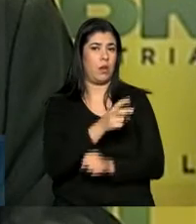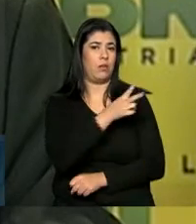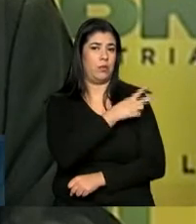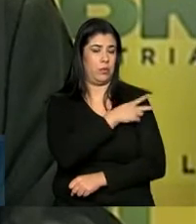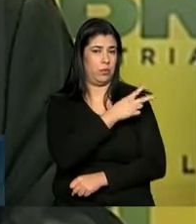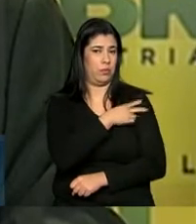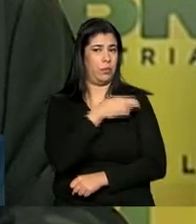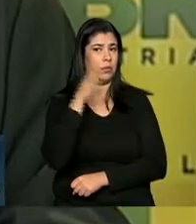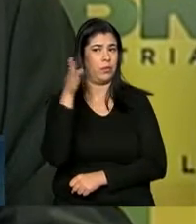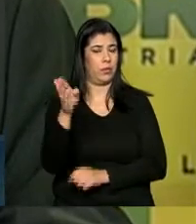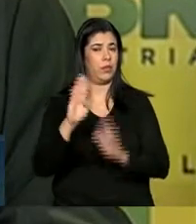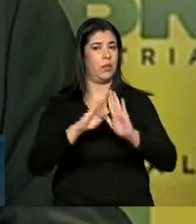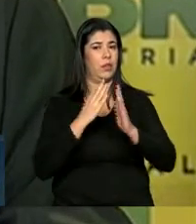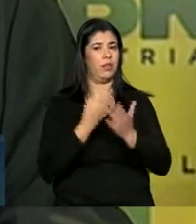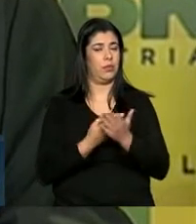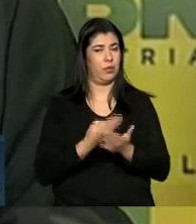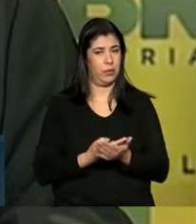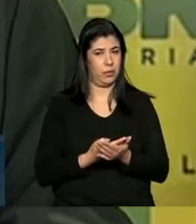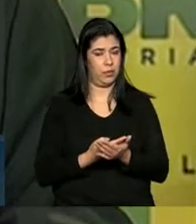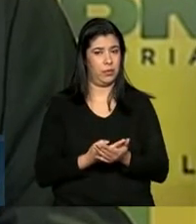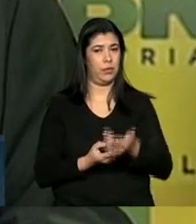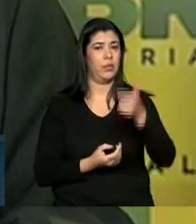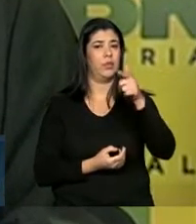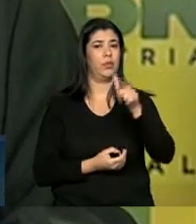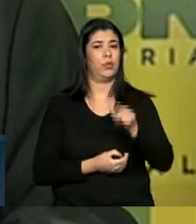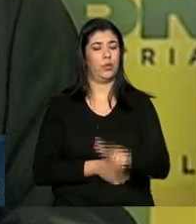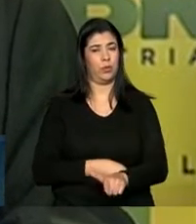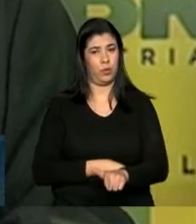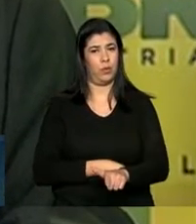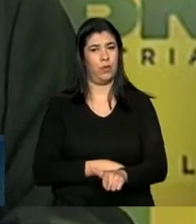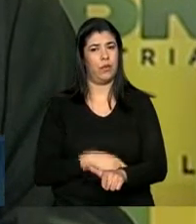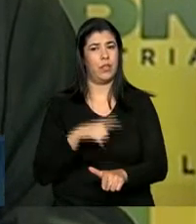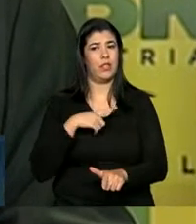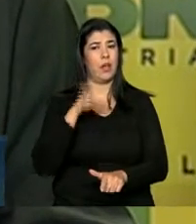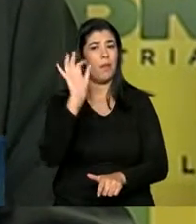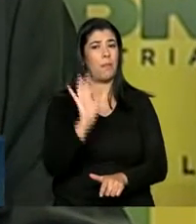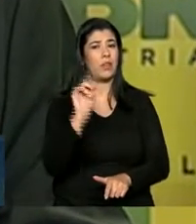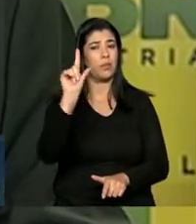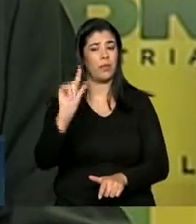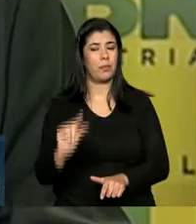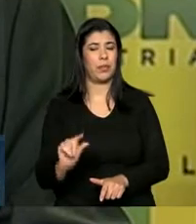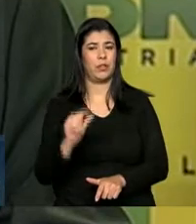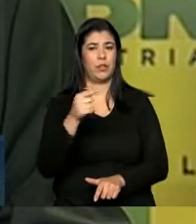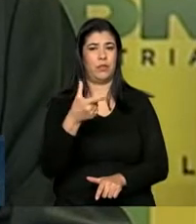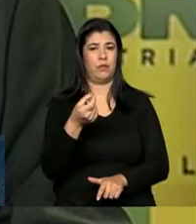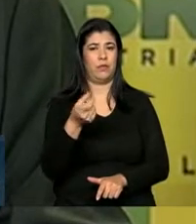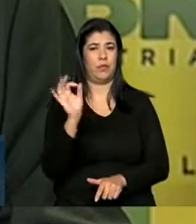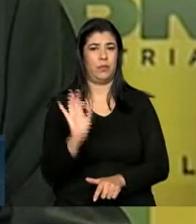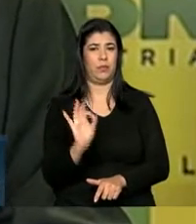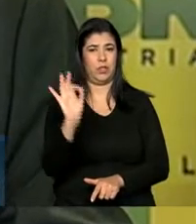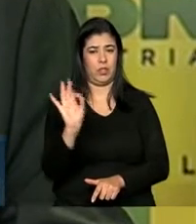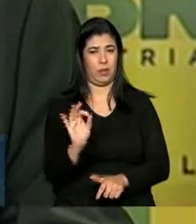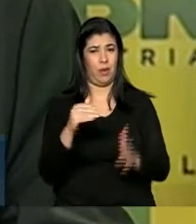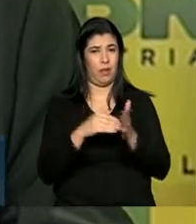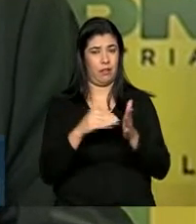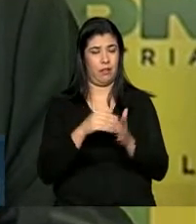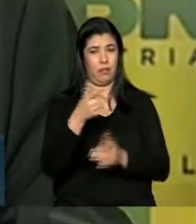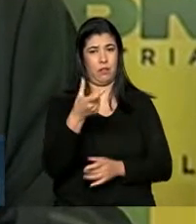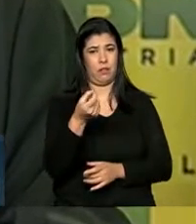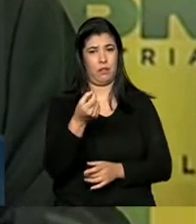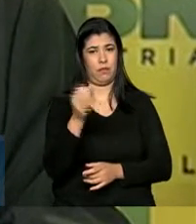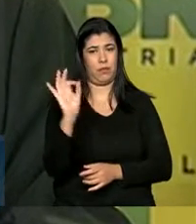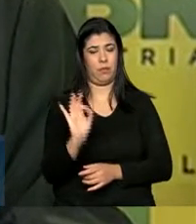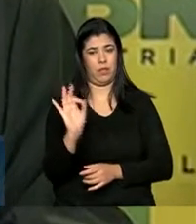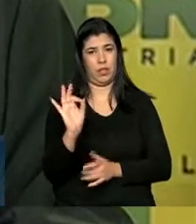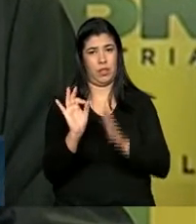médio. Percebe? E, novamente, então, o muito baixo aqui é 20%, até 20%. E o alto